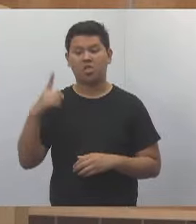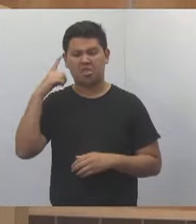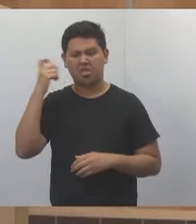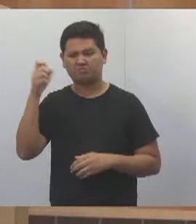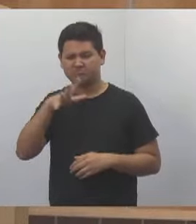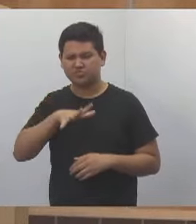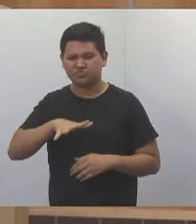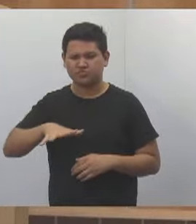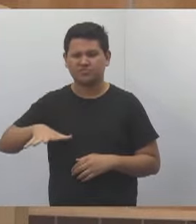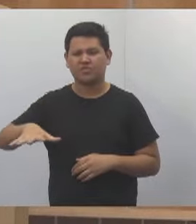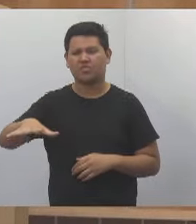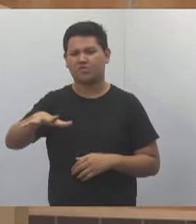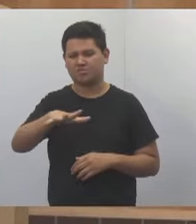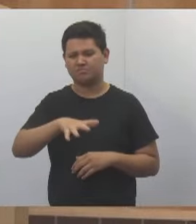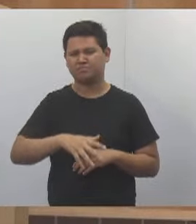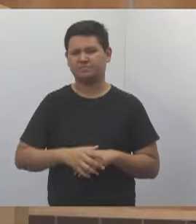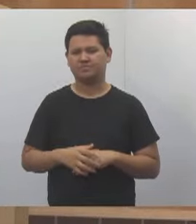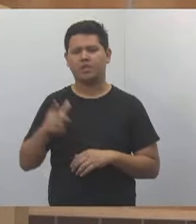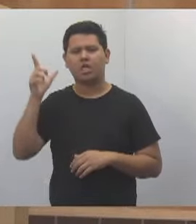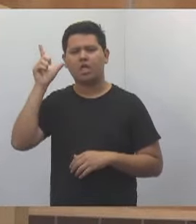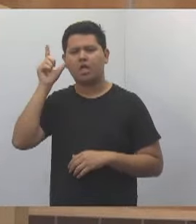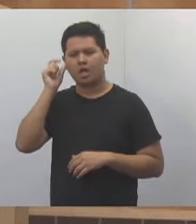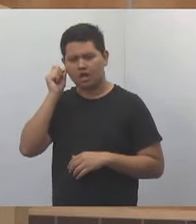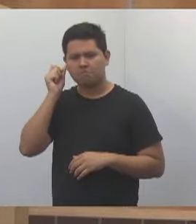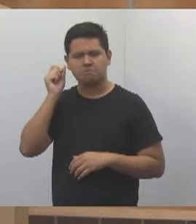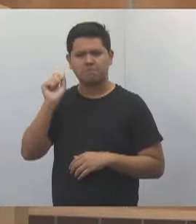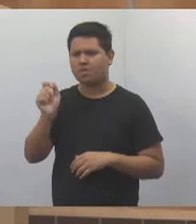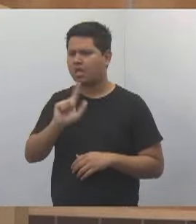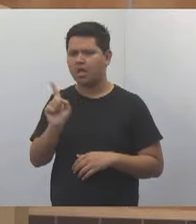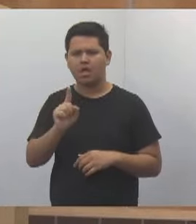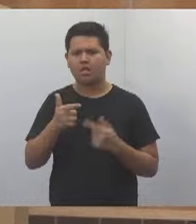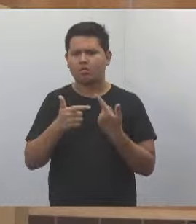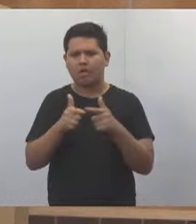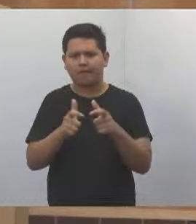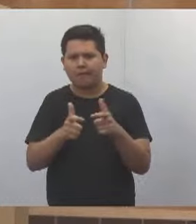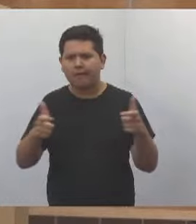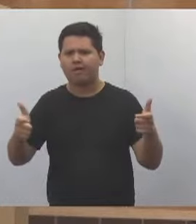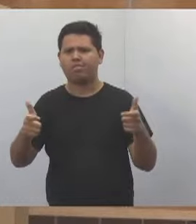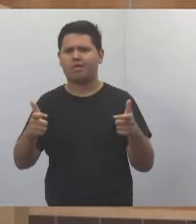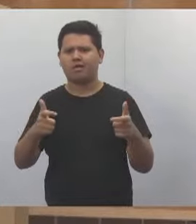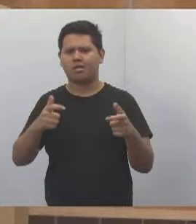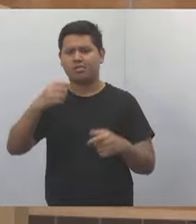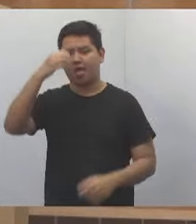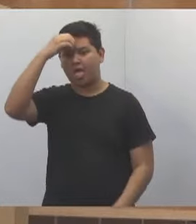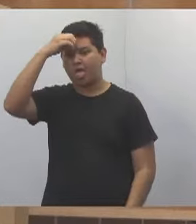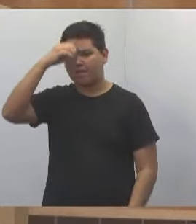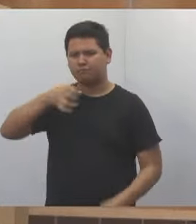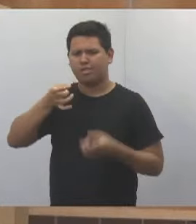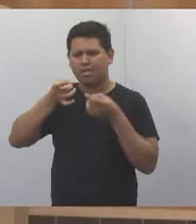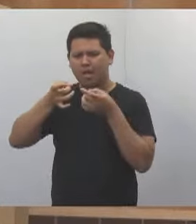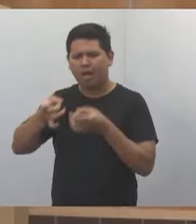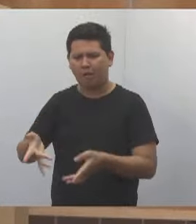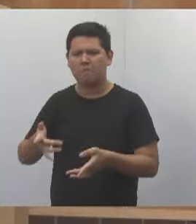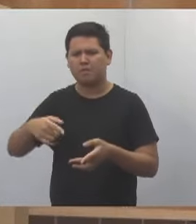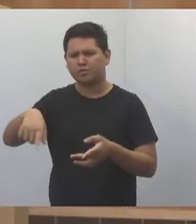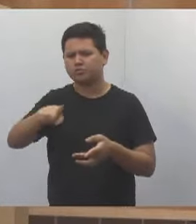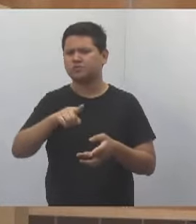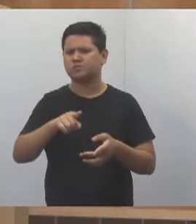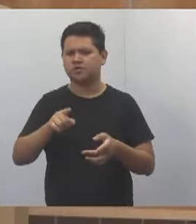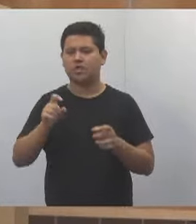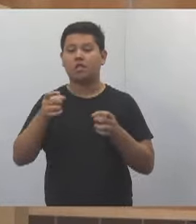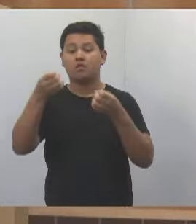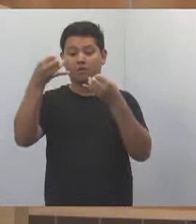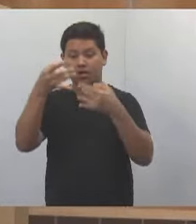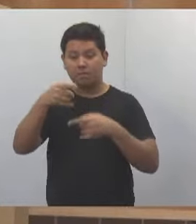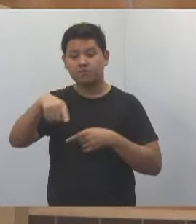poluição auditiva que não tem tamanho, um prejuízo incalculável. E eu quero contar aqui